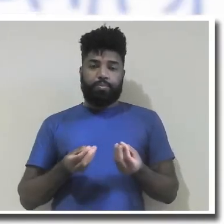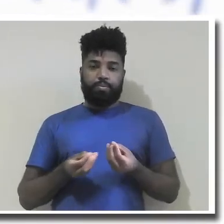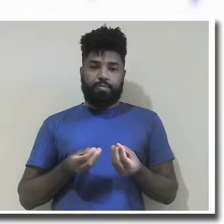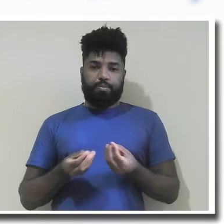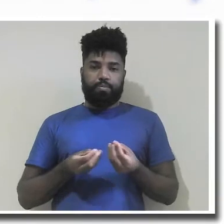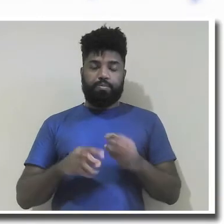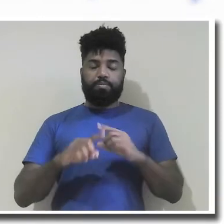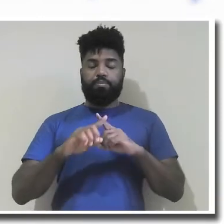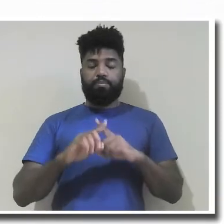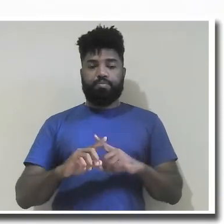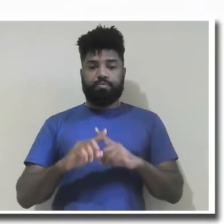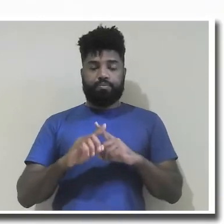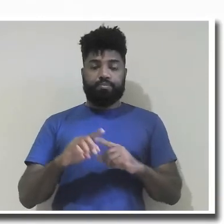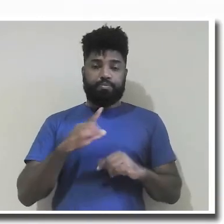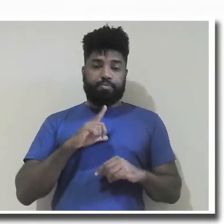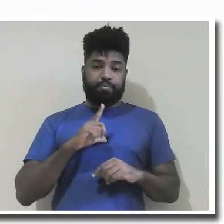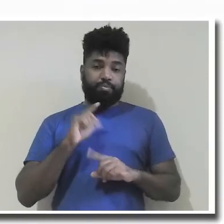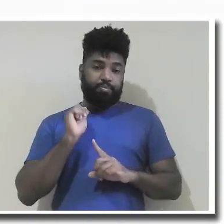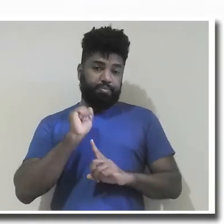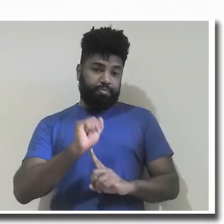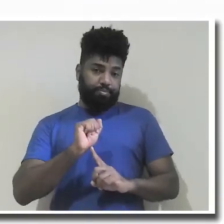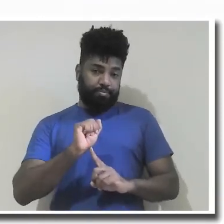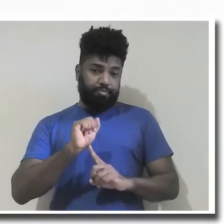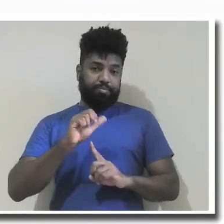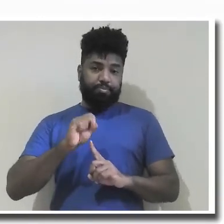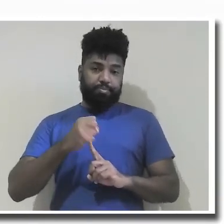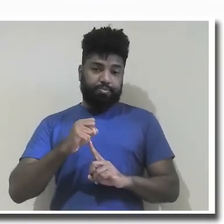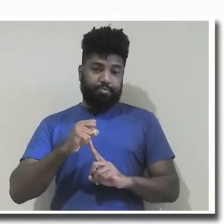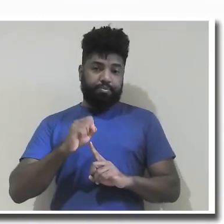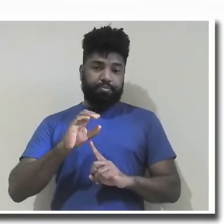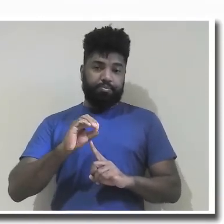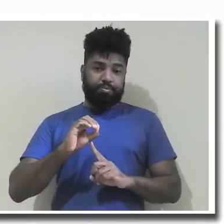da multiplicação, temos a associativa,